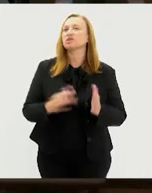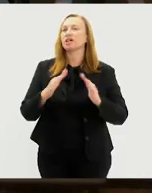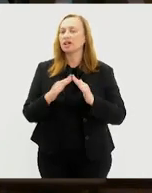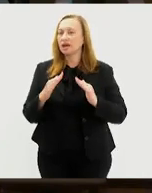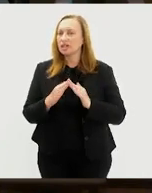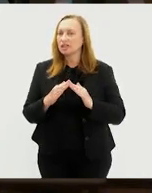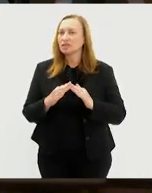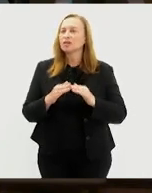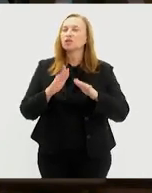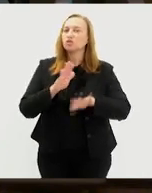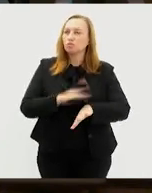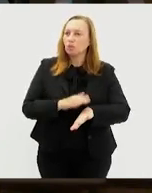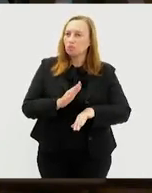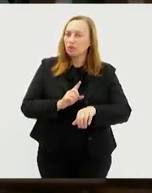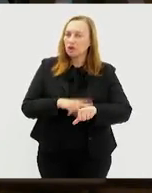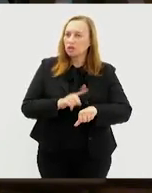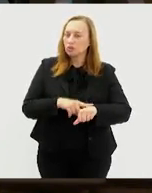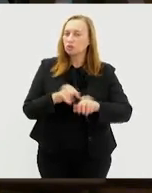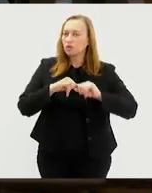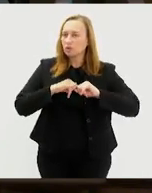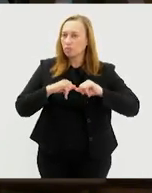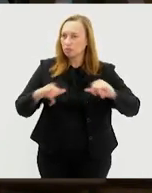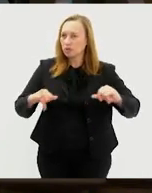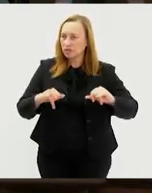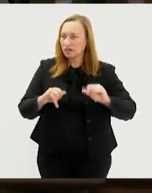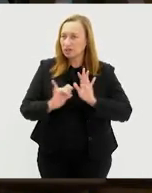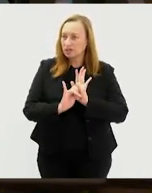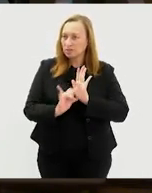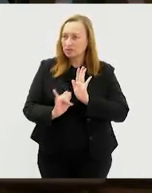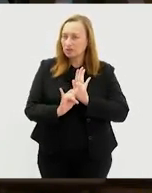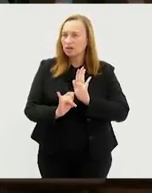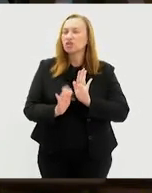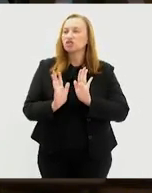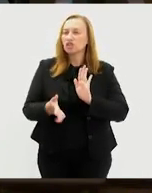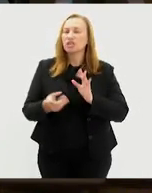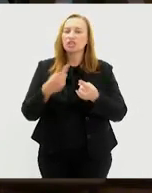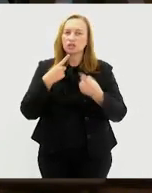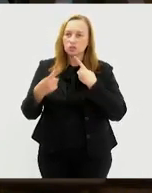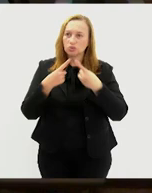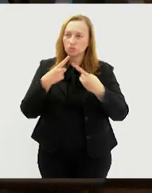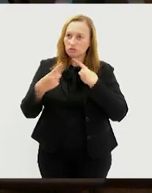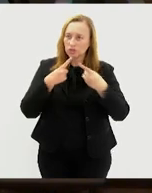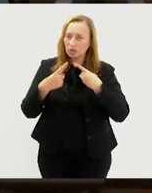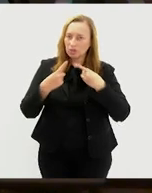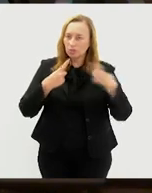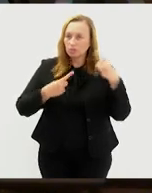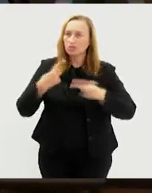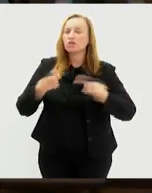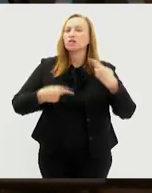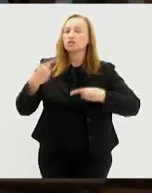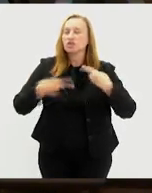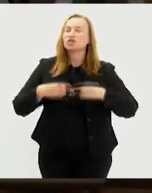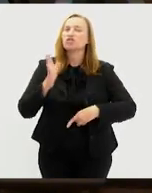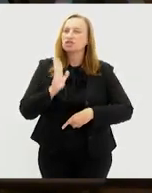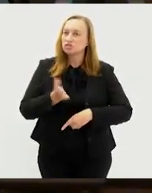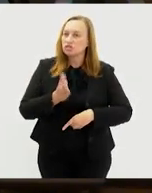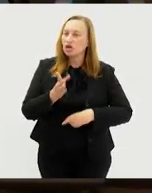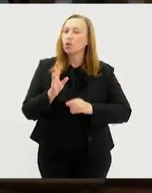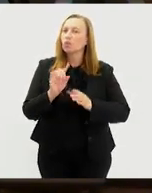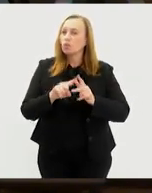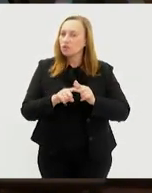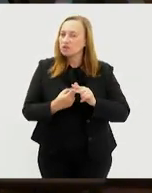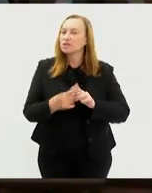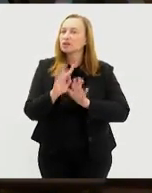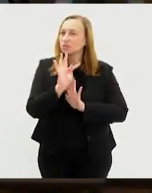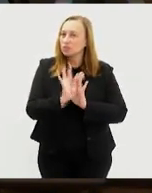na publicação que eles virão Na próxima discussão ou na publicação diário já vim com a correção já fica